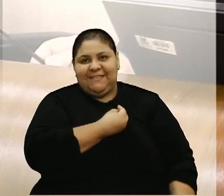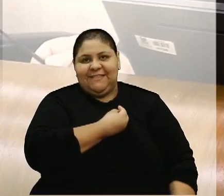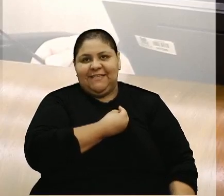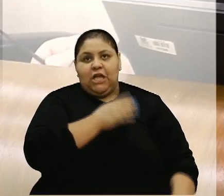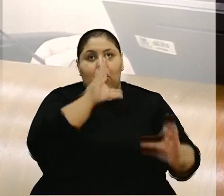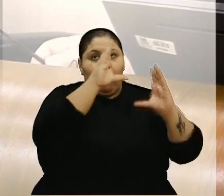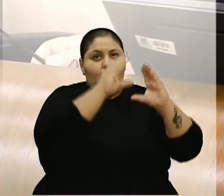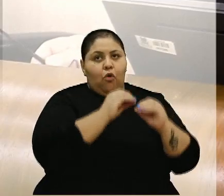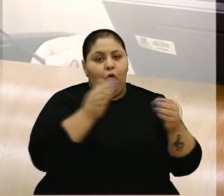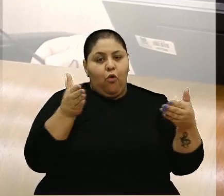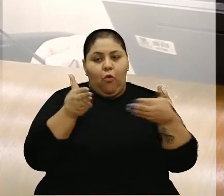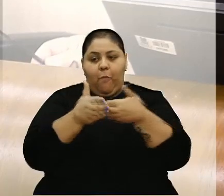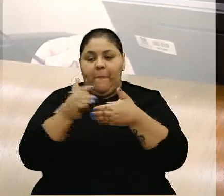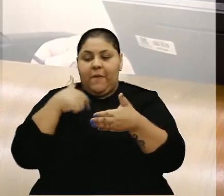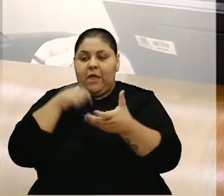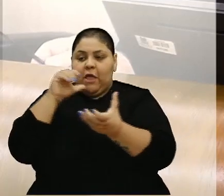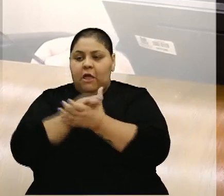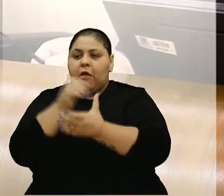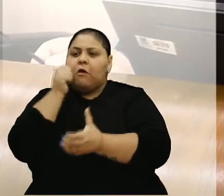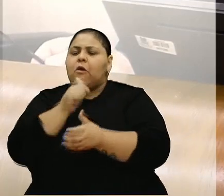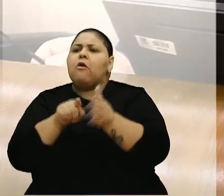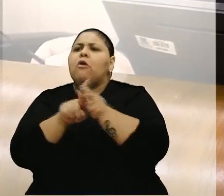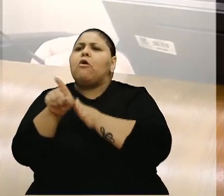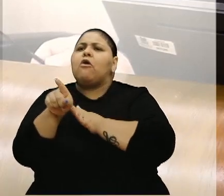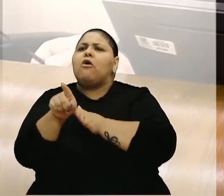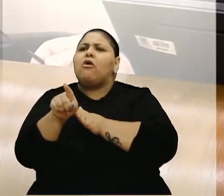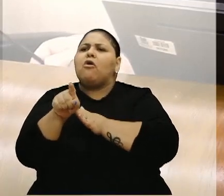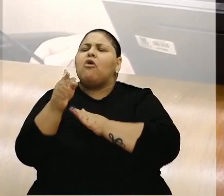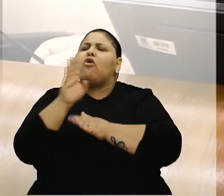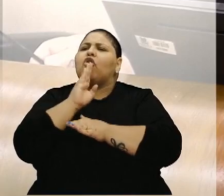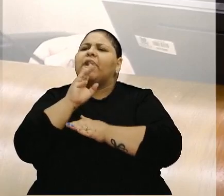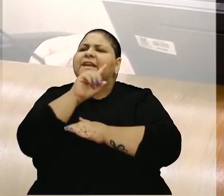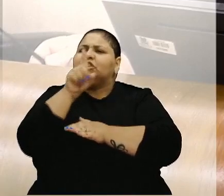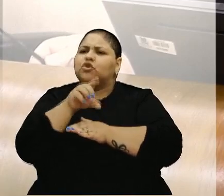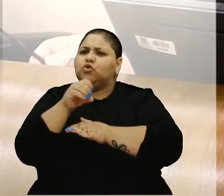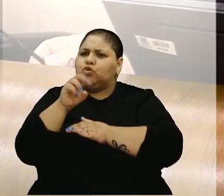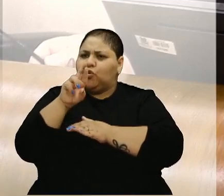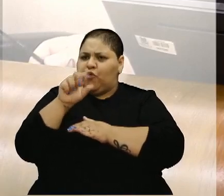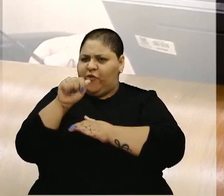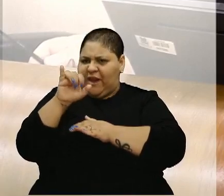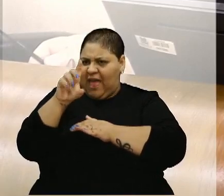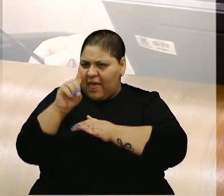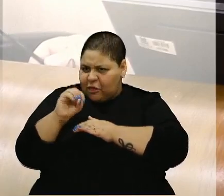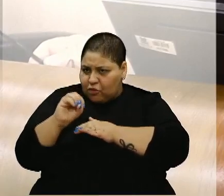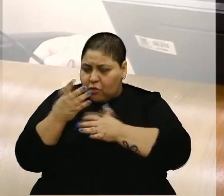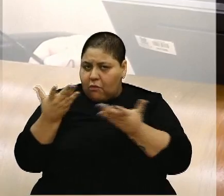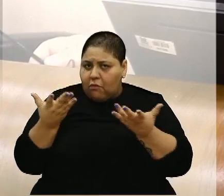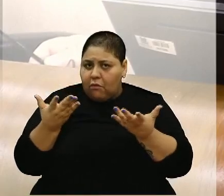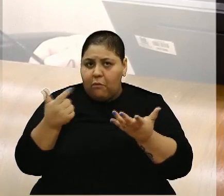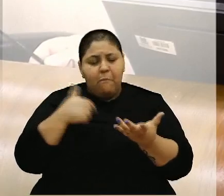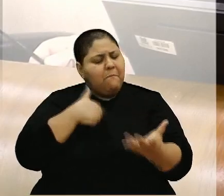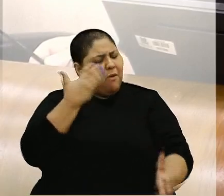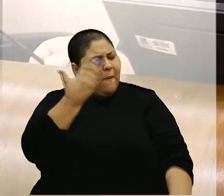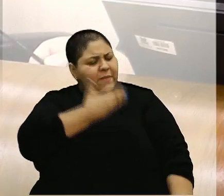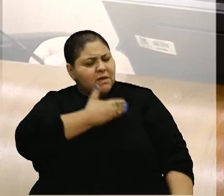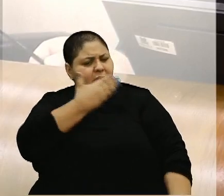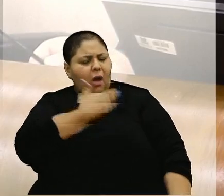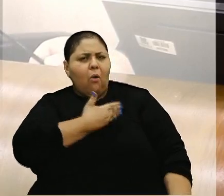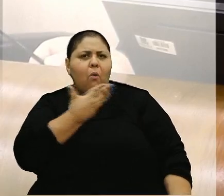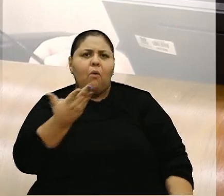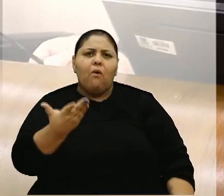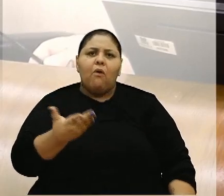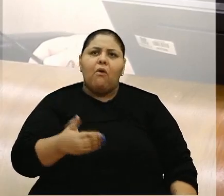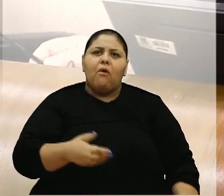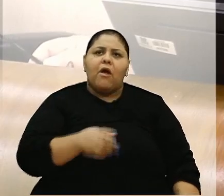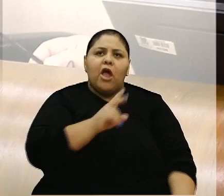noite chega minha esposa em casa e me pergunta: conhece o Zoraido? Mas, meu amigão, eu